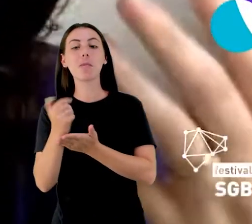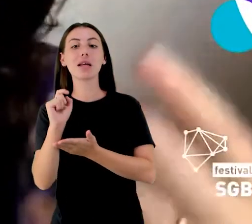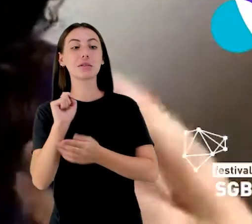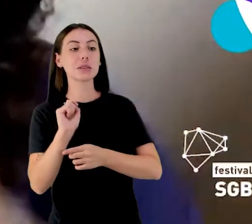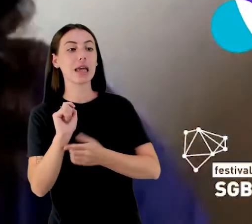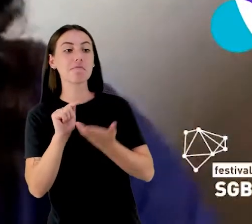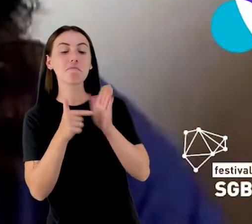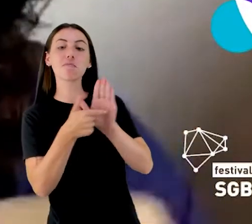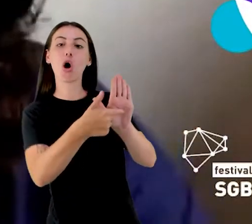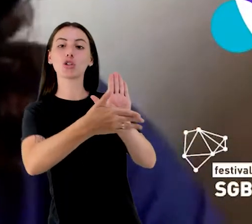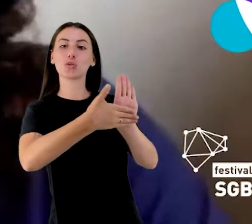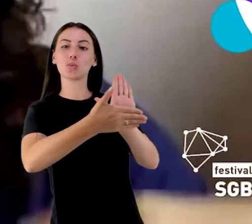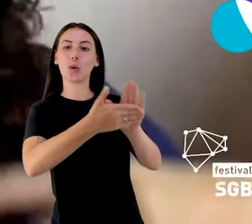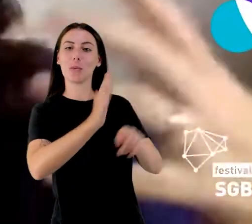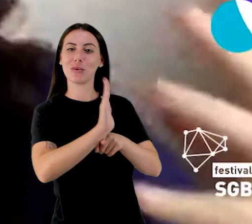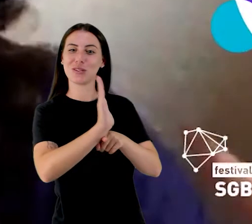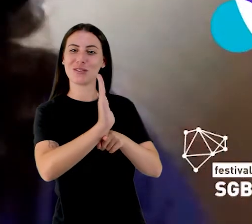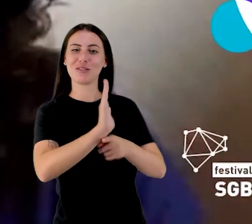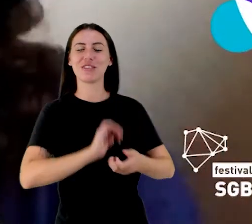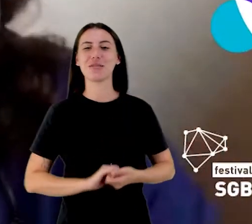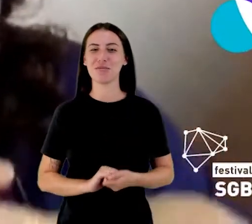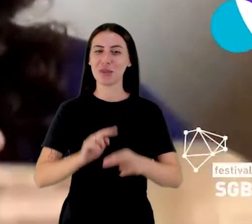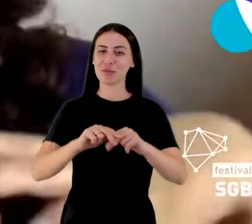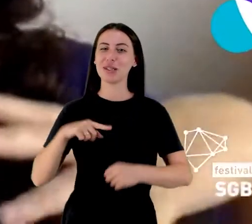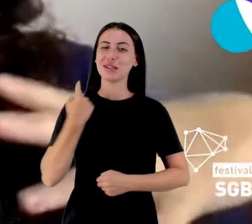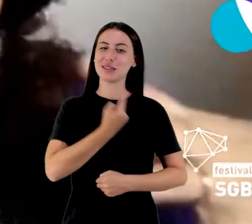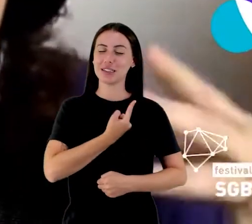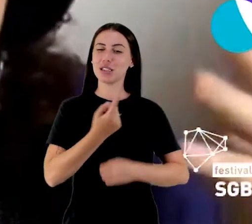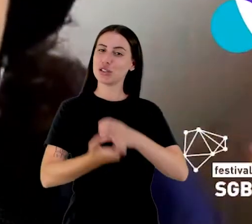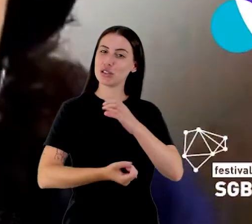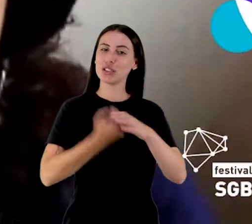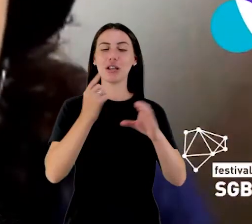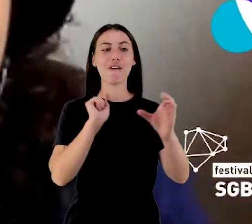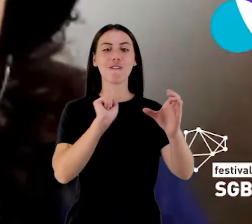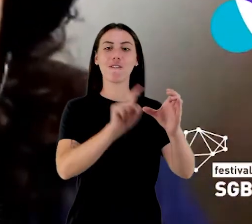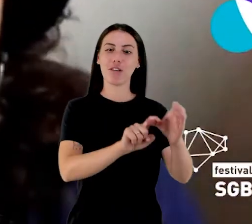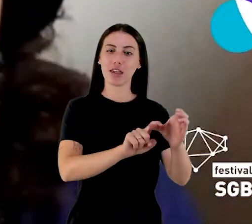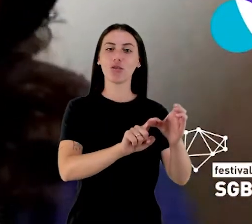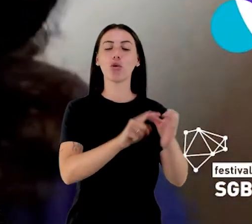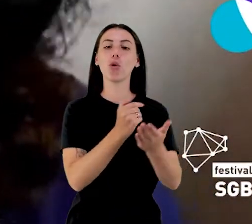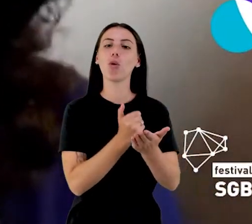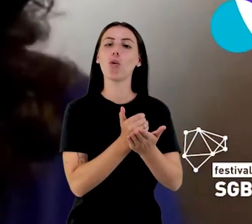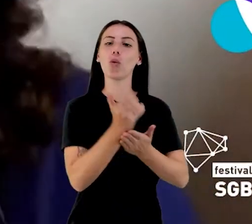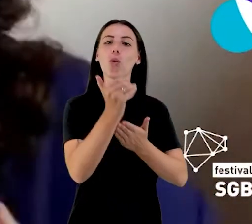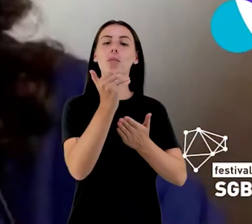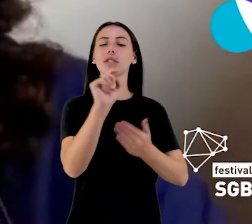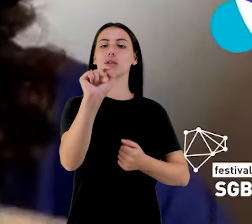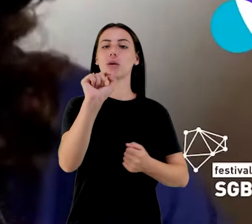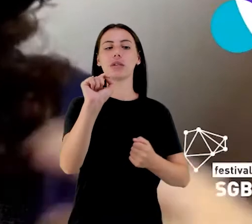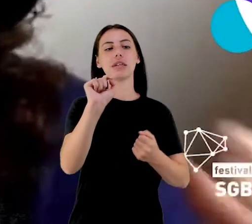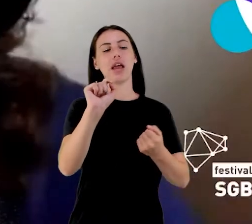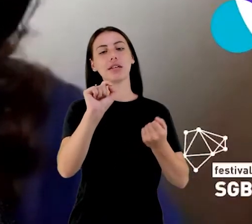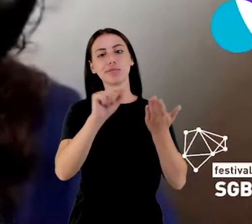a parte digital, site, redes sociais, fomos ver as editorias que a gente ia trabalhar, montou-se